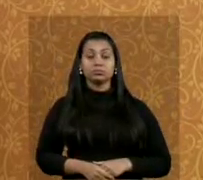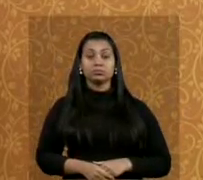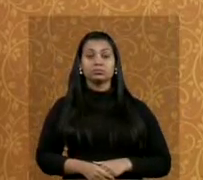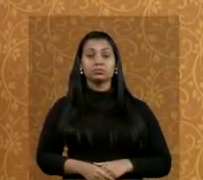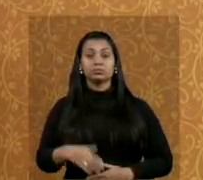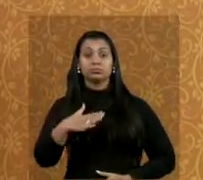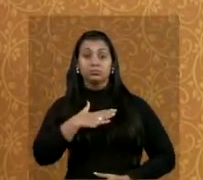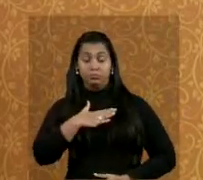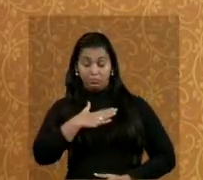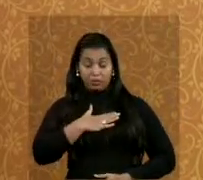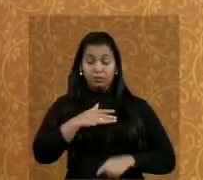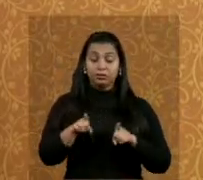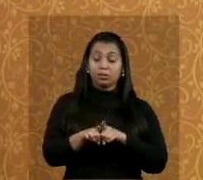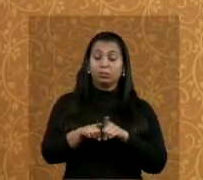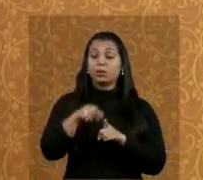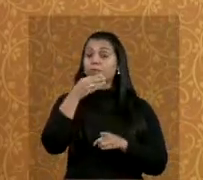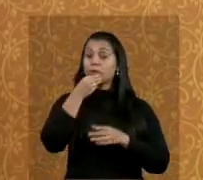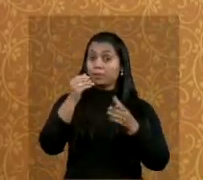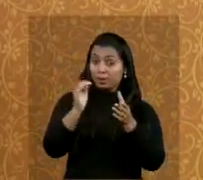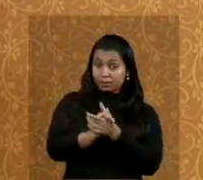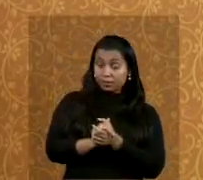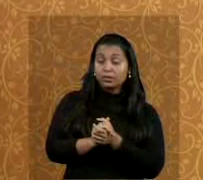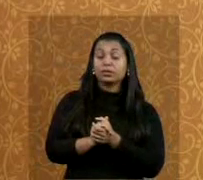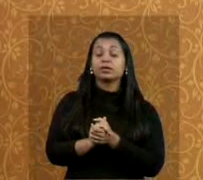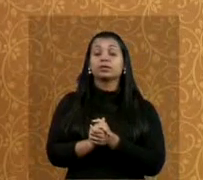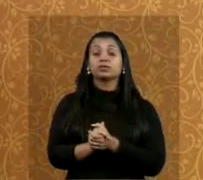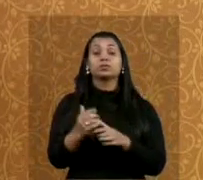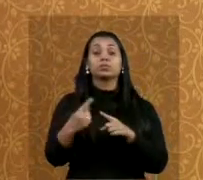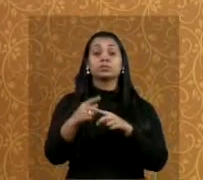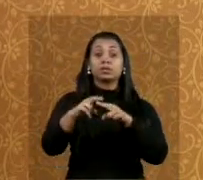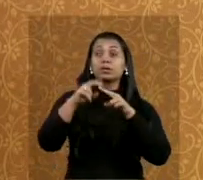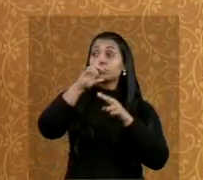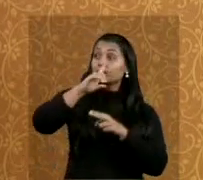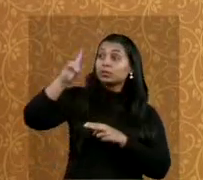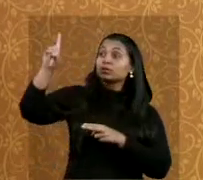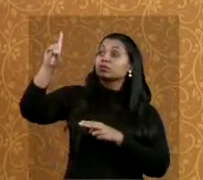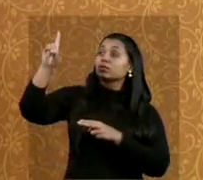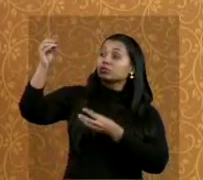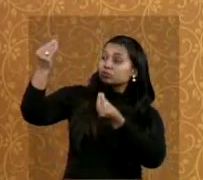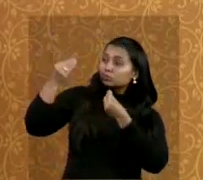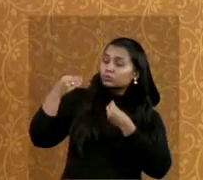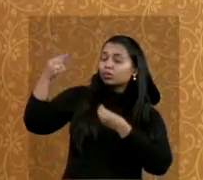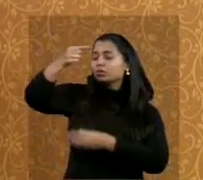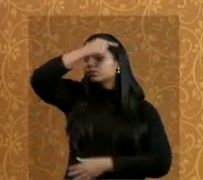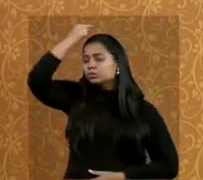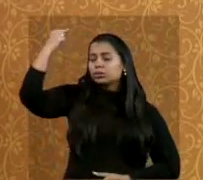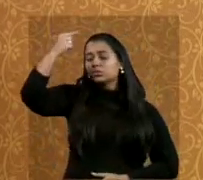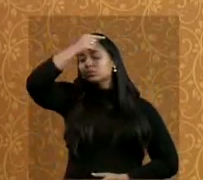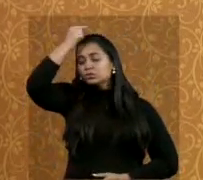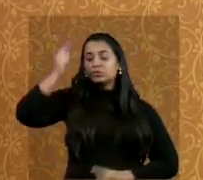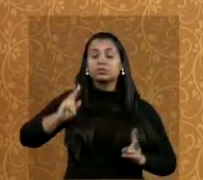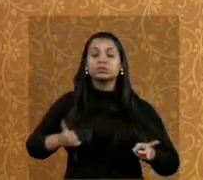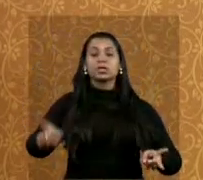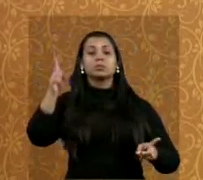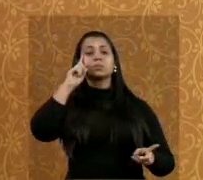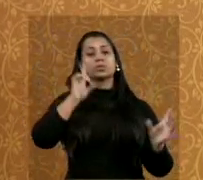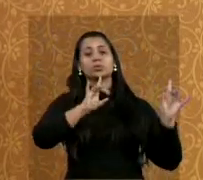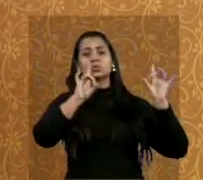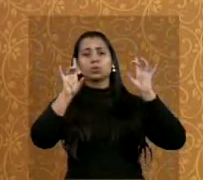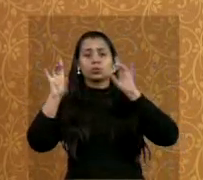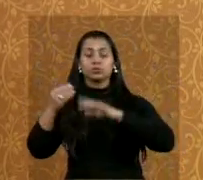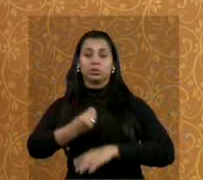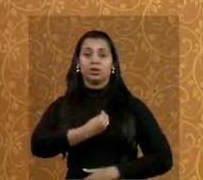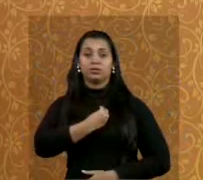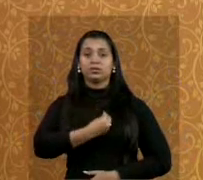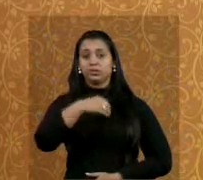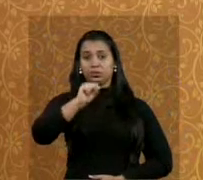Por mim e pelo meu esposo, para que Deus nos santifique mais a cada dia a vivência